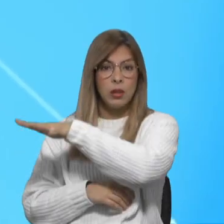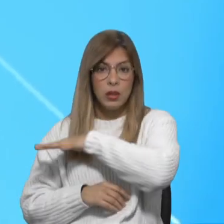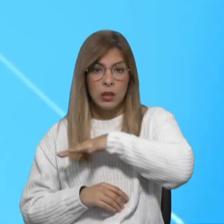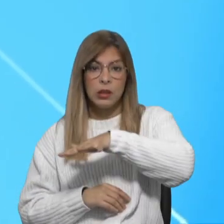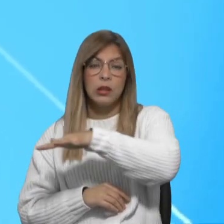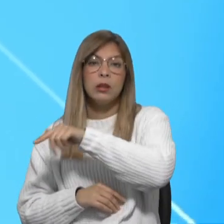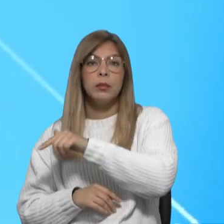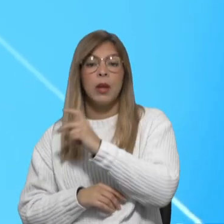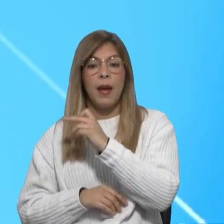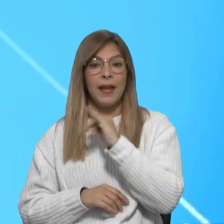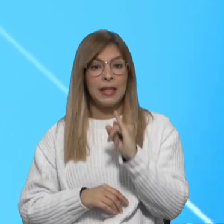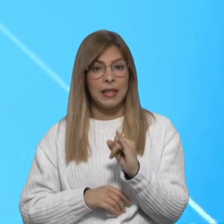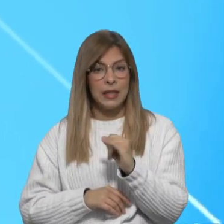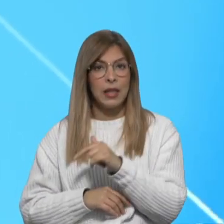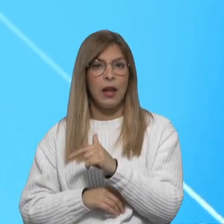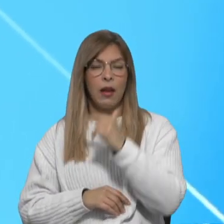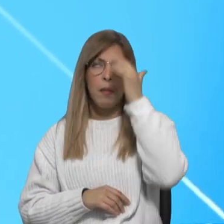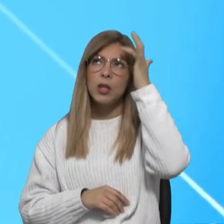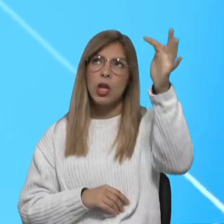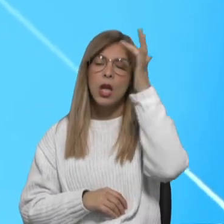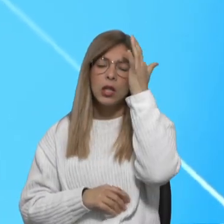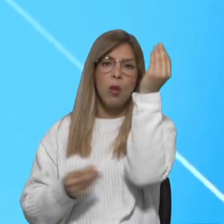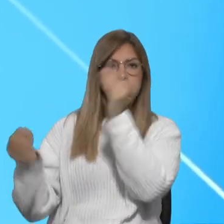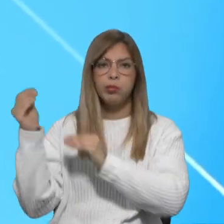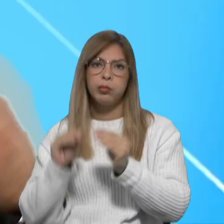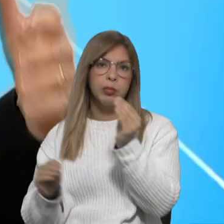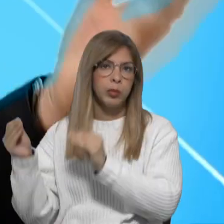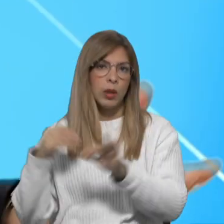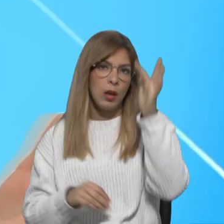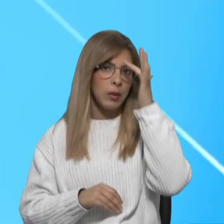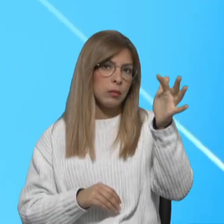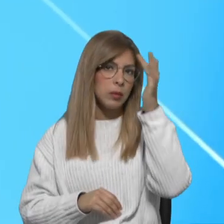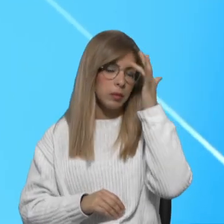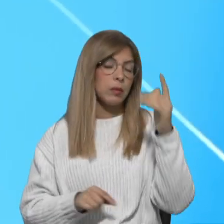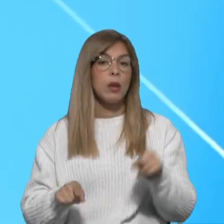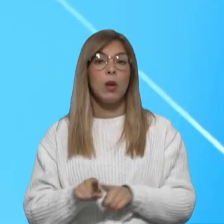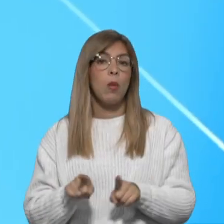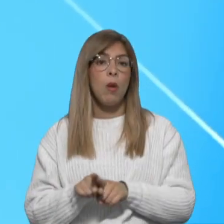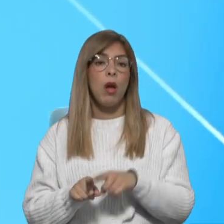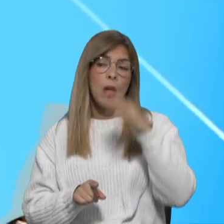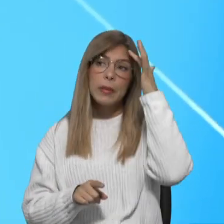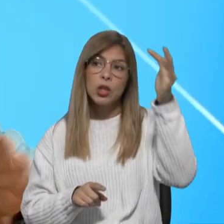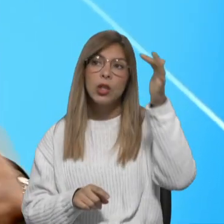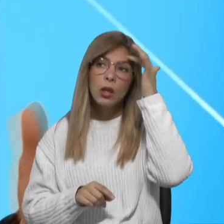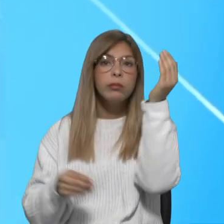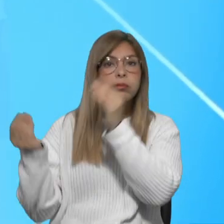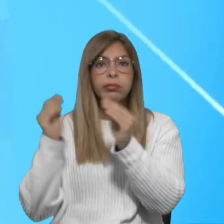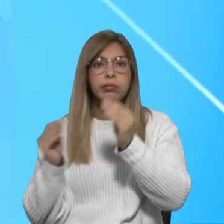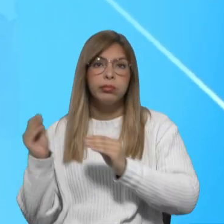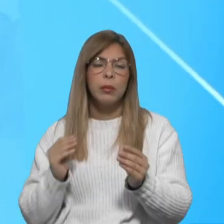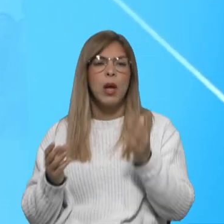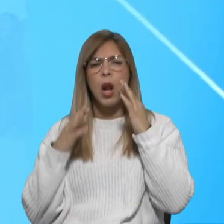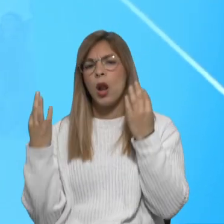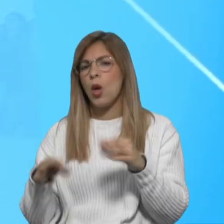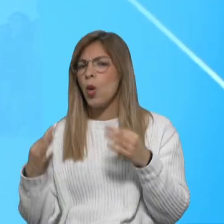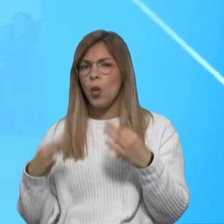a inteligência artificial é uma geradora de imaginação. Não é? E a arte é a casa de imaginação. E, portanto, há aí uma afinidade absolutamente natural